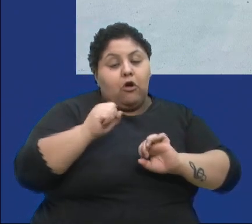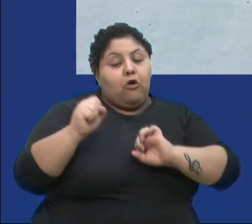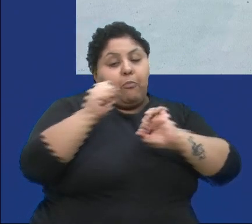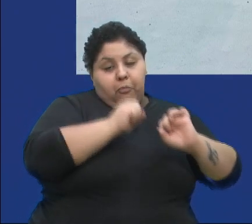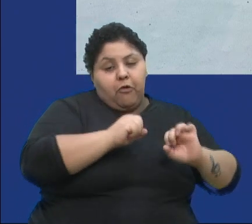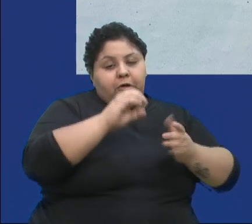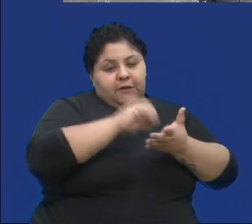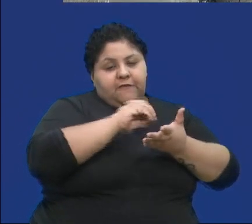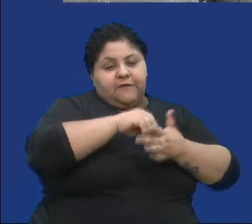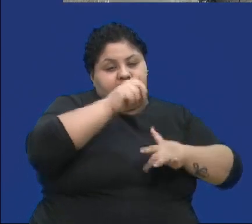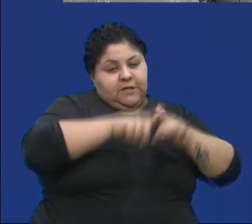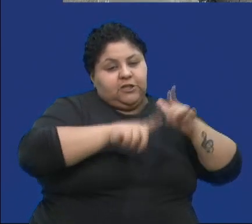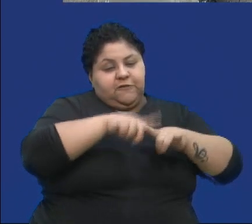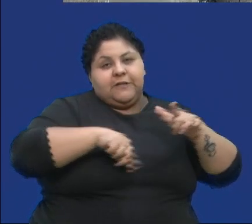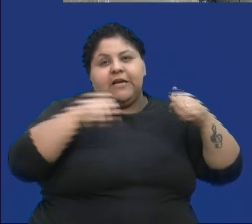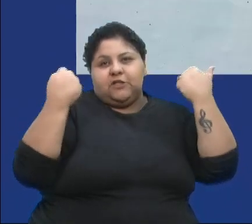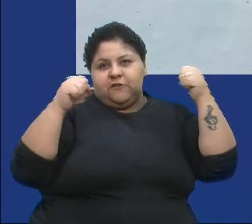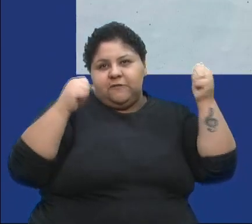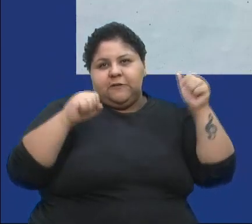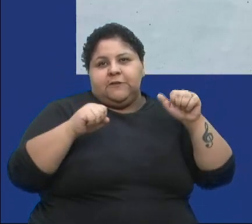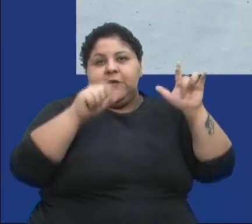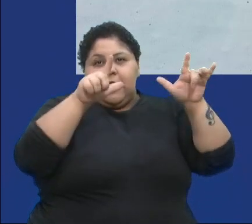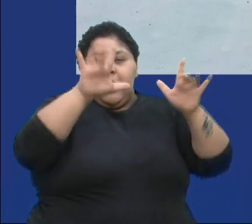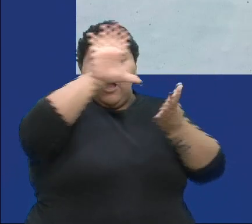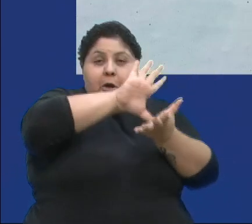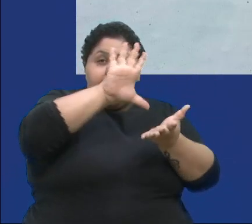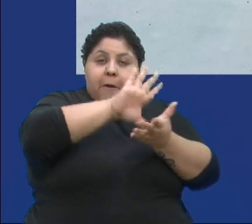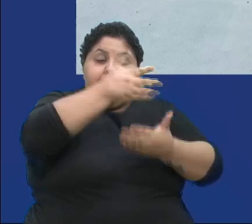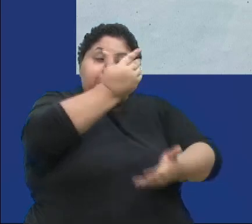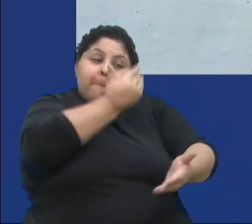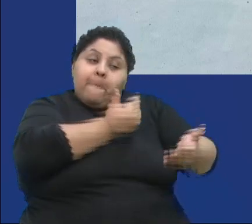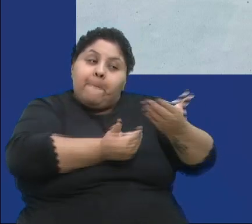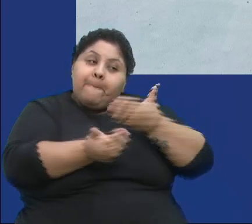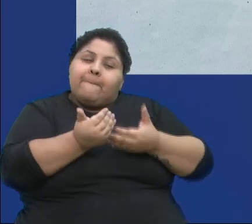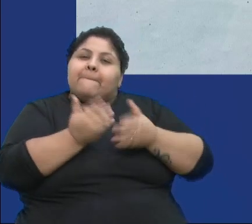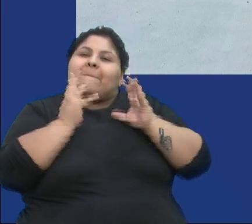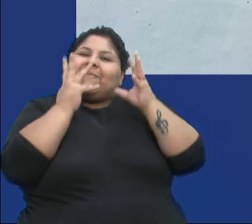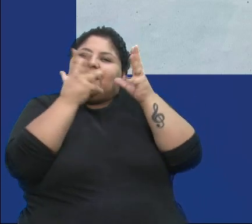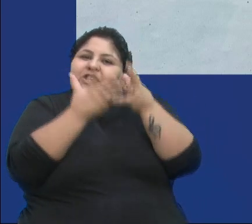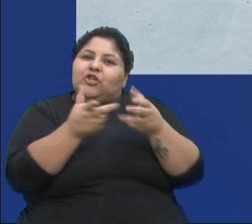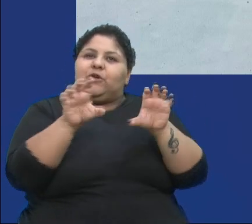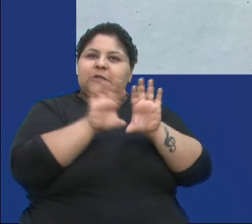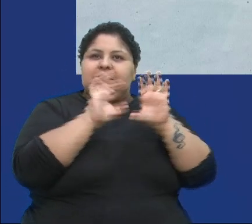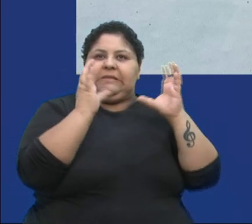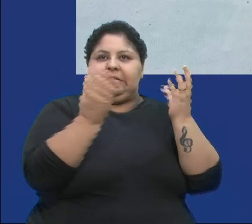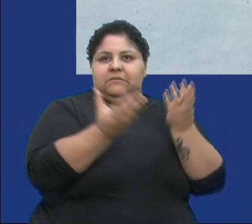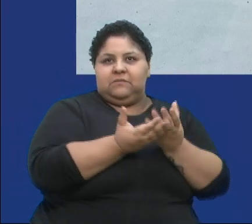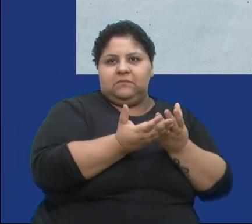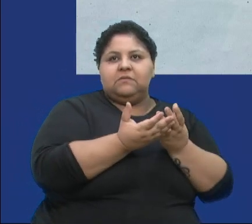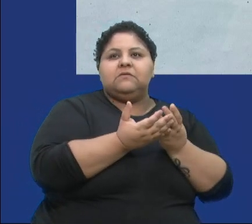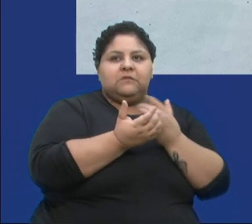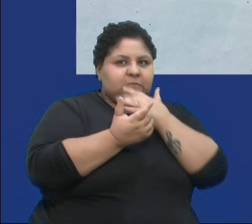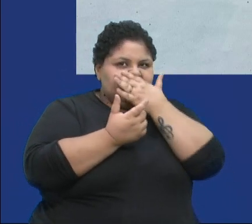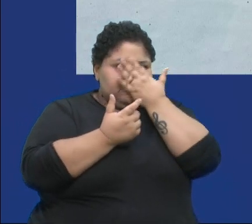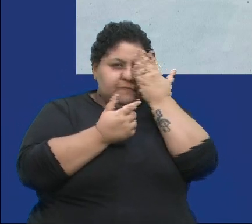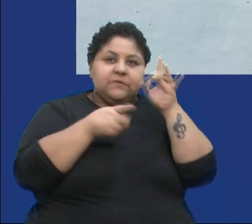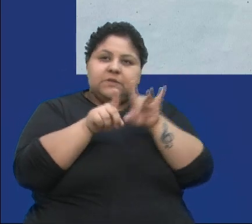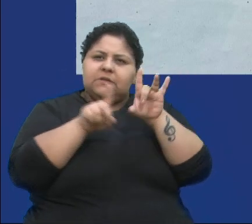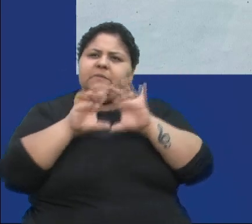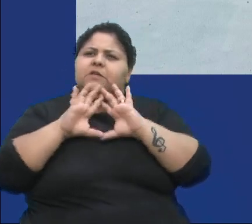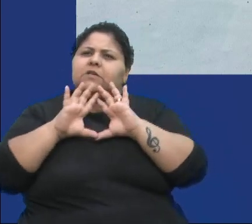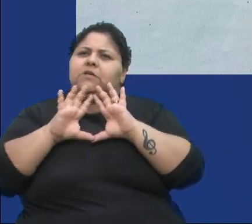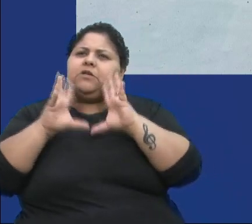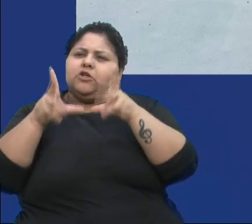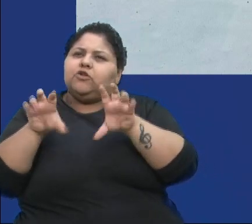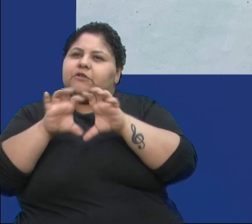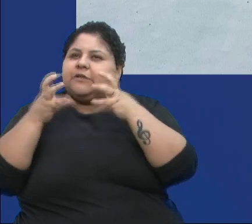naquela praça. Então, ela é uma praça que atende a toda aquela comunidade, né, e todos que queiram ali